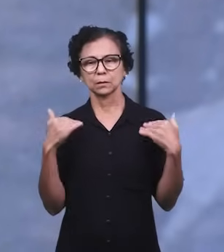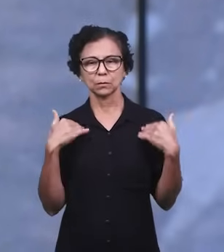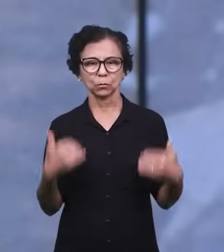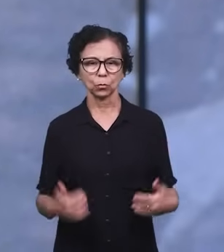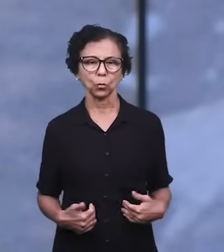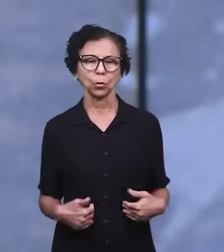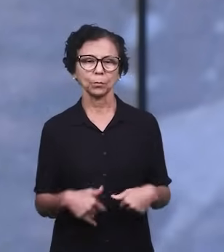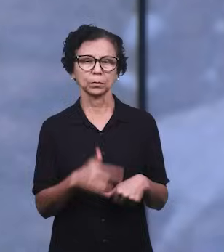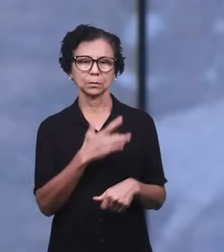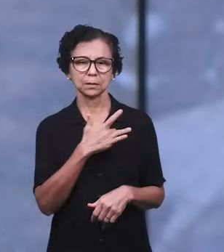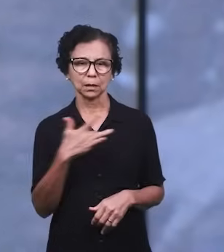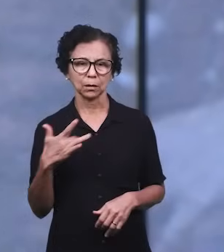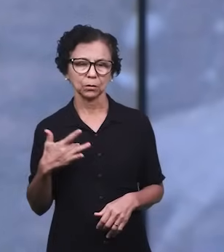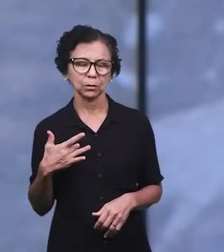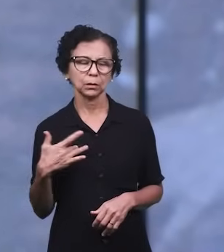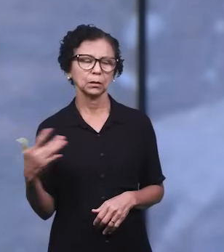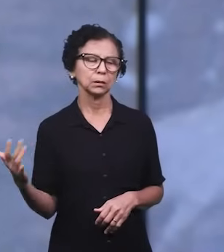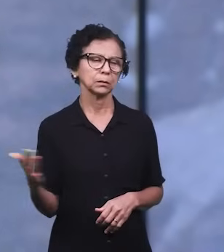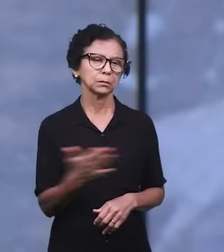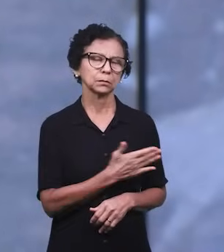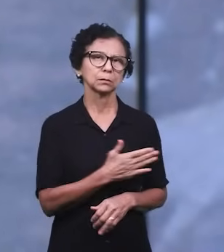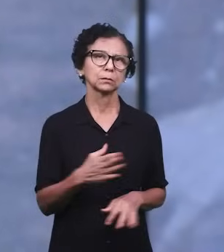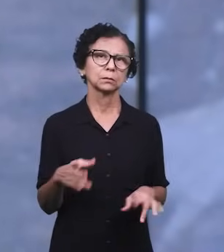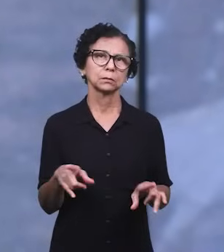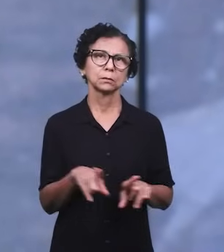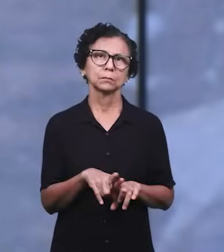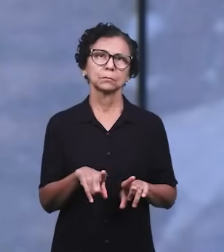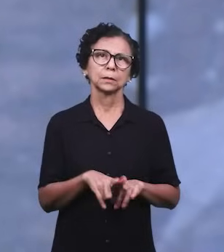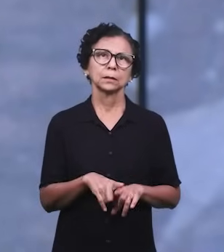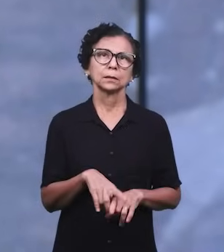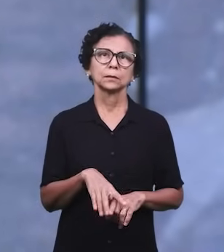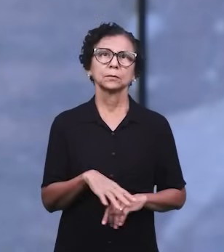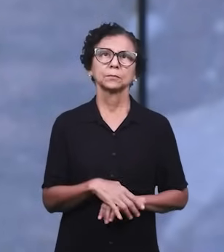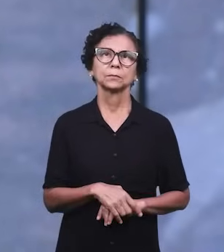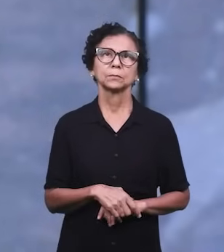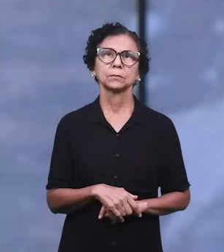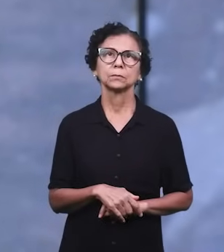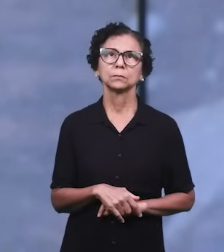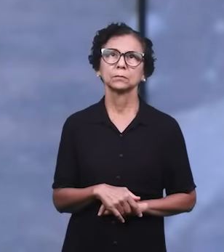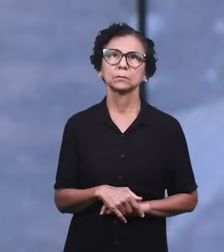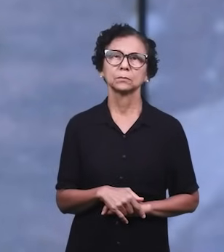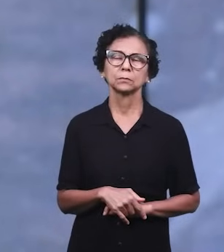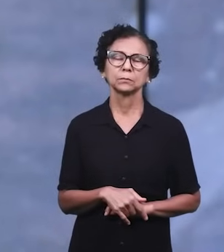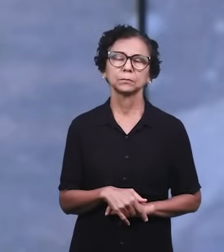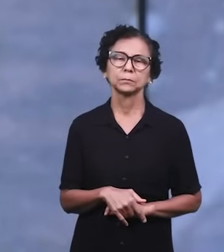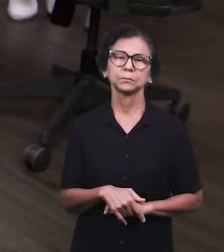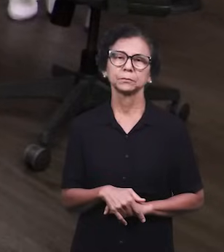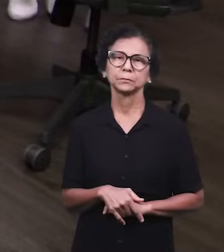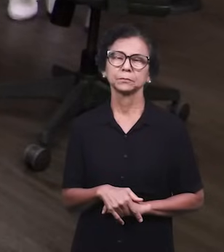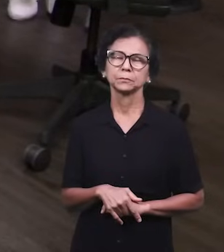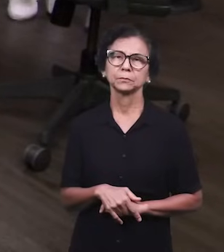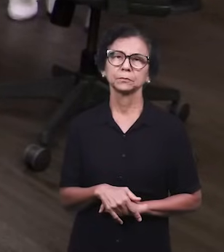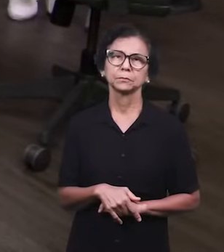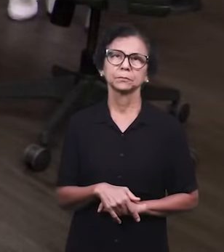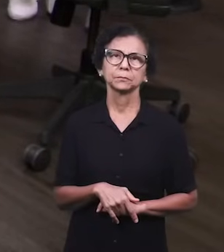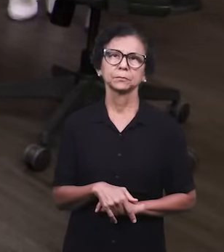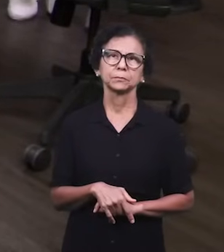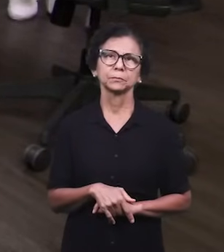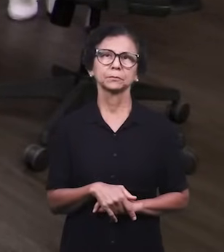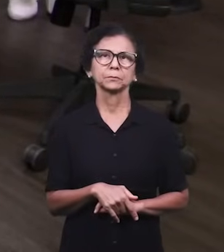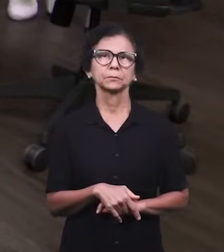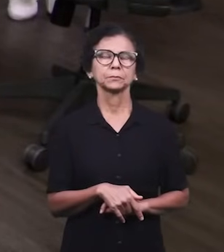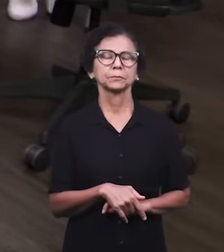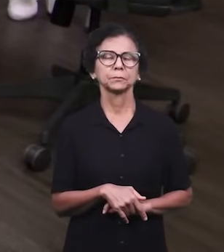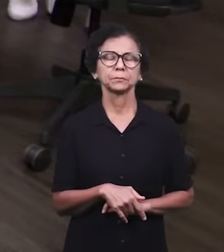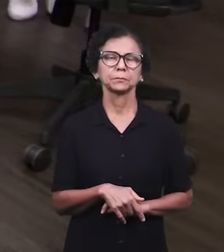né? Quanto à questão espiritual, Gilson, antes da gente passar adiante aqui no programa, eu me lembro de uma mensagem que eu ouvi de um